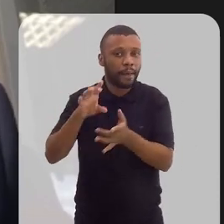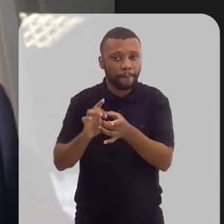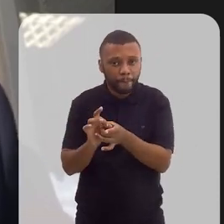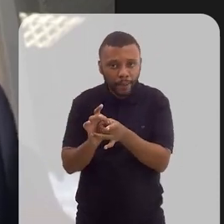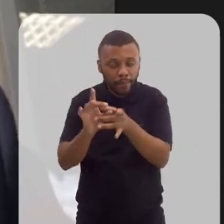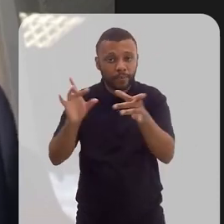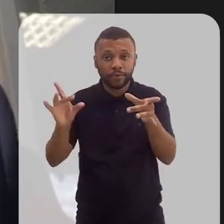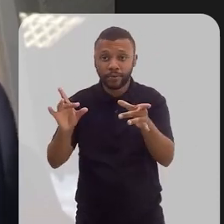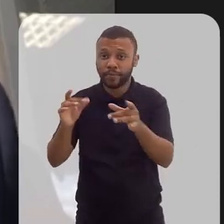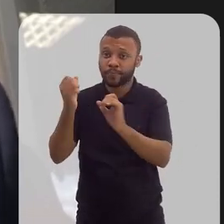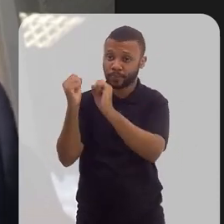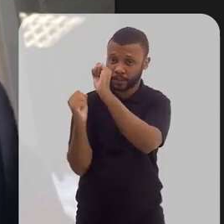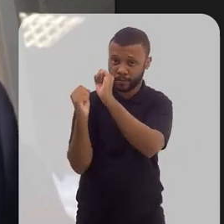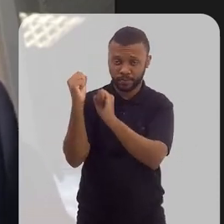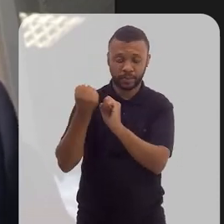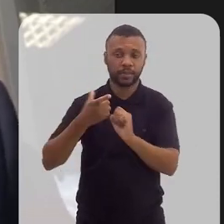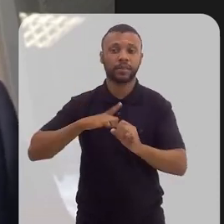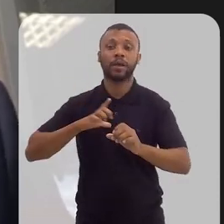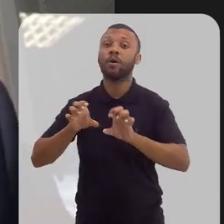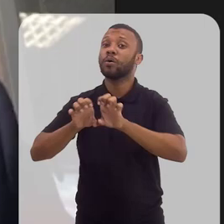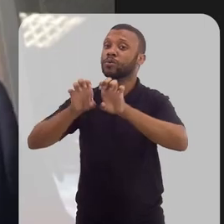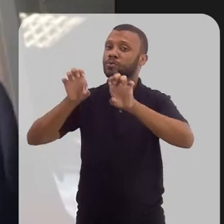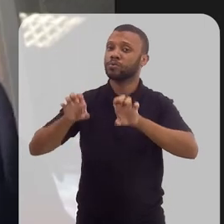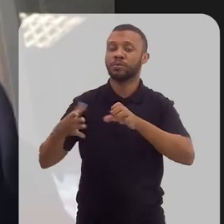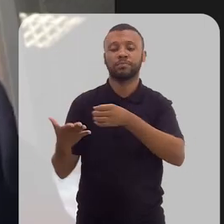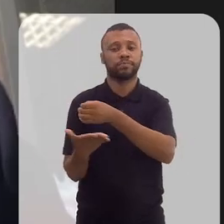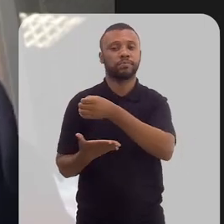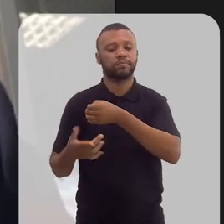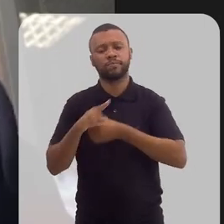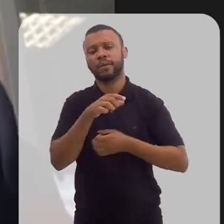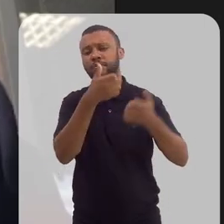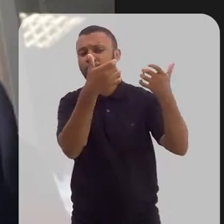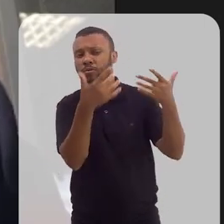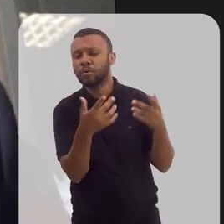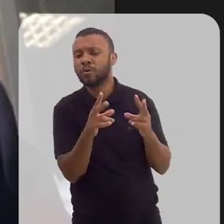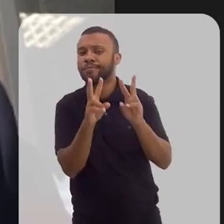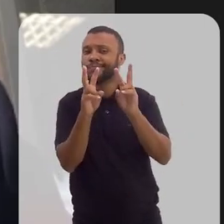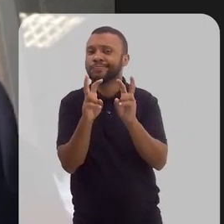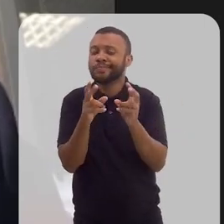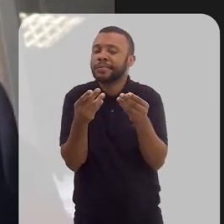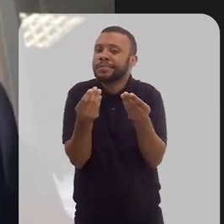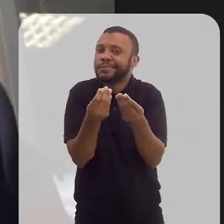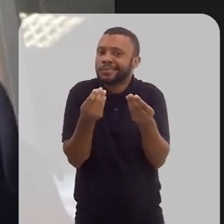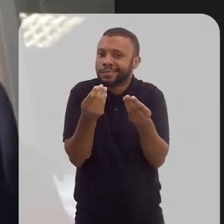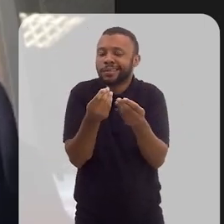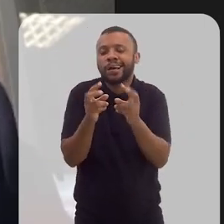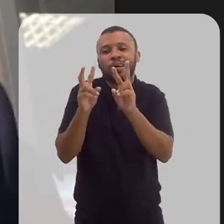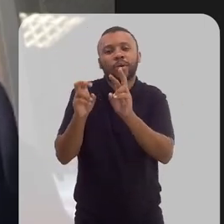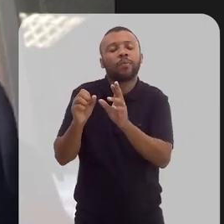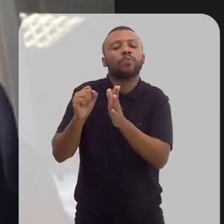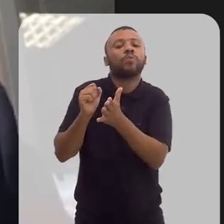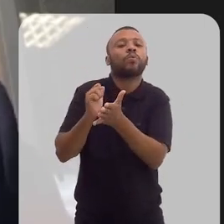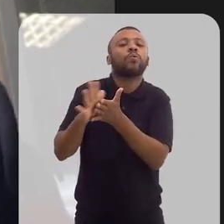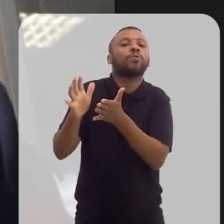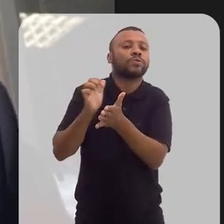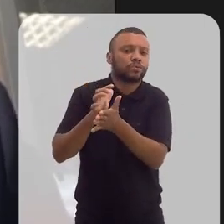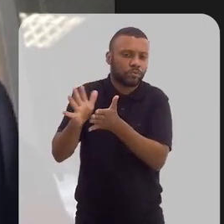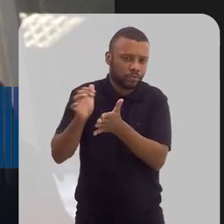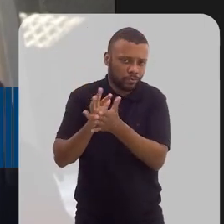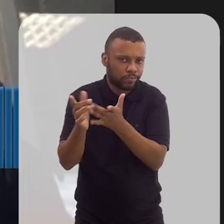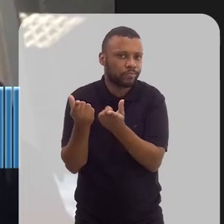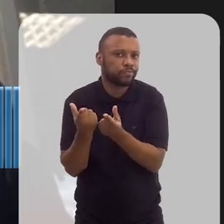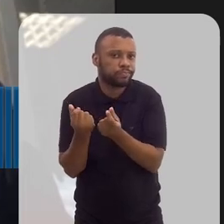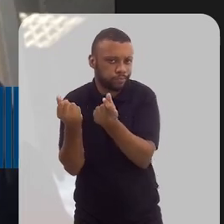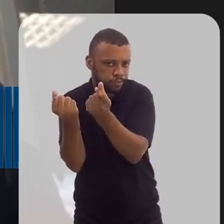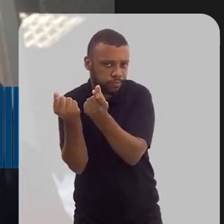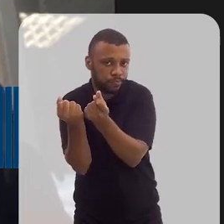que as empresas se estruturem. Você tocou num ponto que é delicado, que é a questão do custo para fazer isso, e aí você